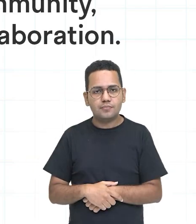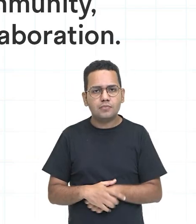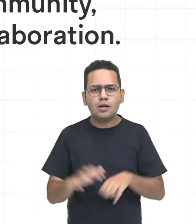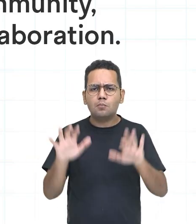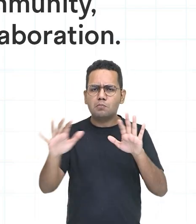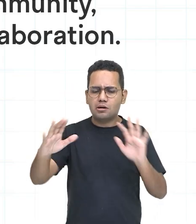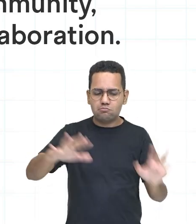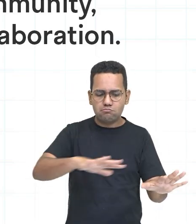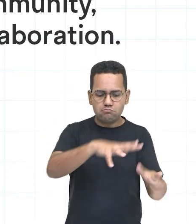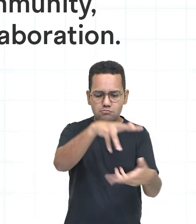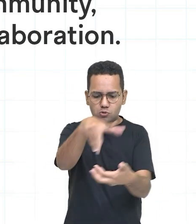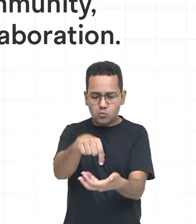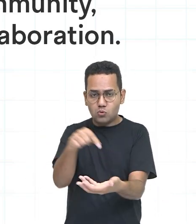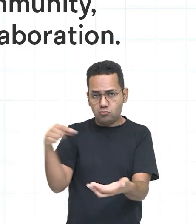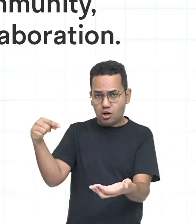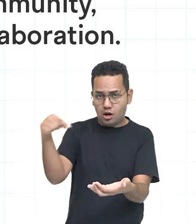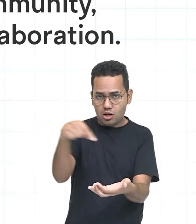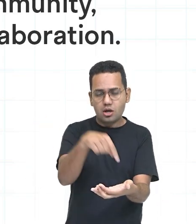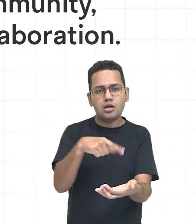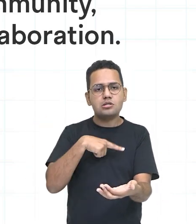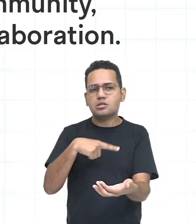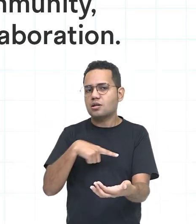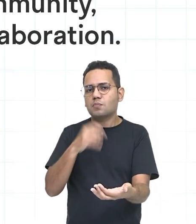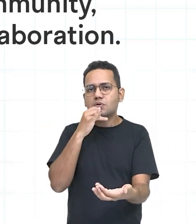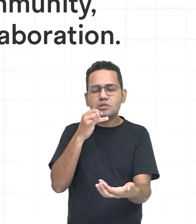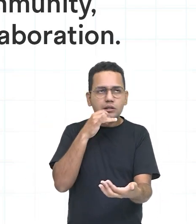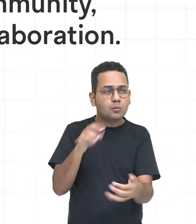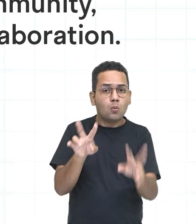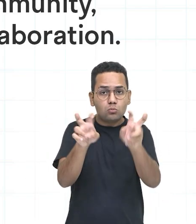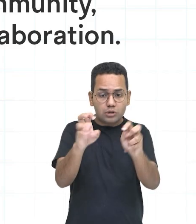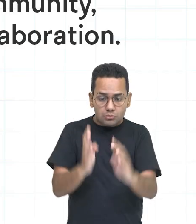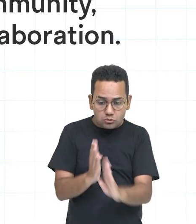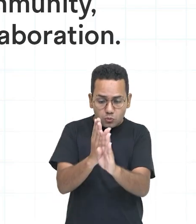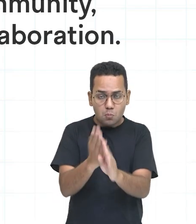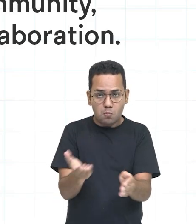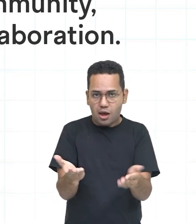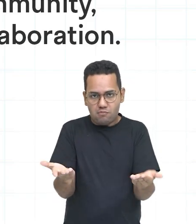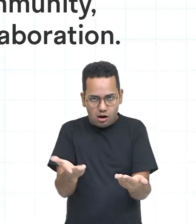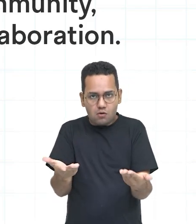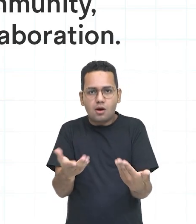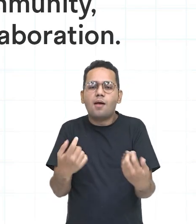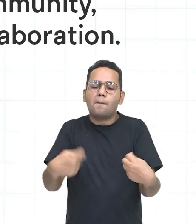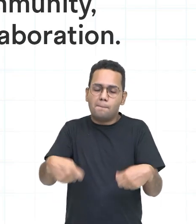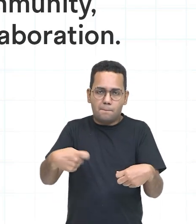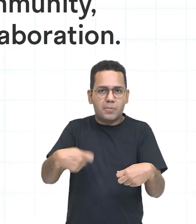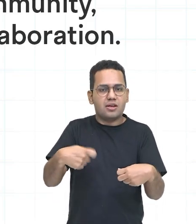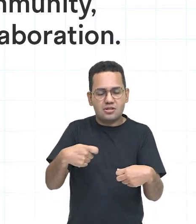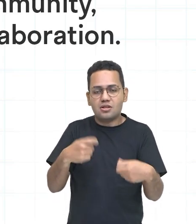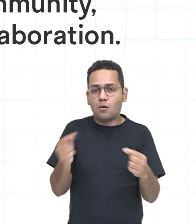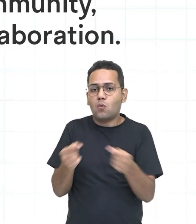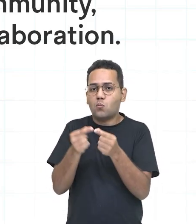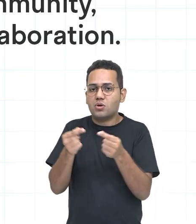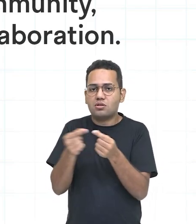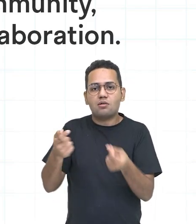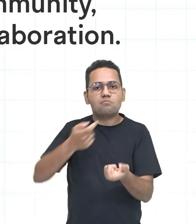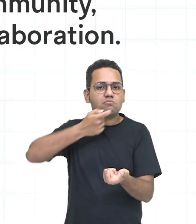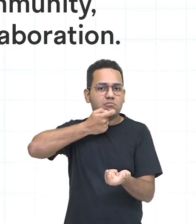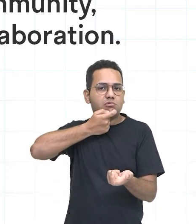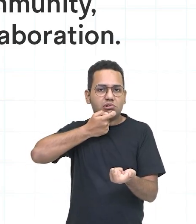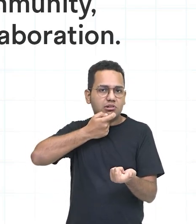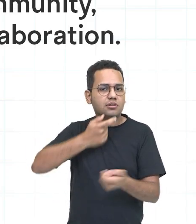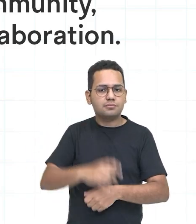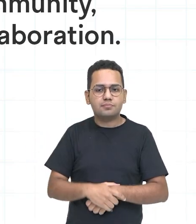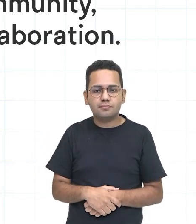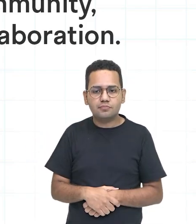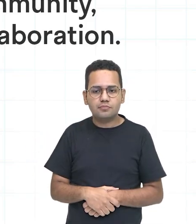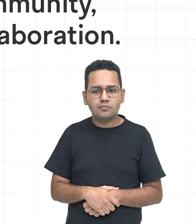relacionada à descoberta científica, né, a gente vai tratar sempre em língua inglesa. Isso facilita, então, a colaboração